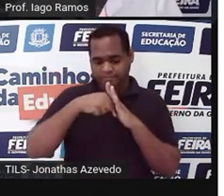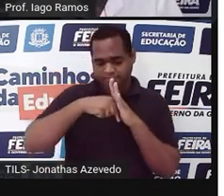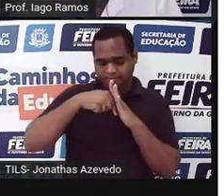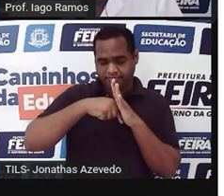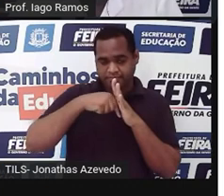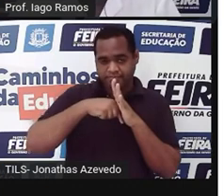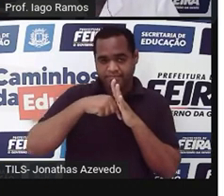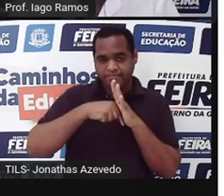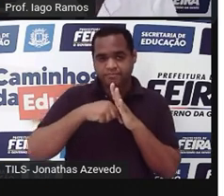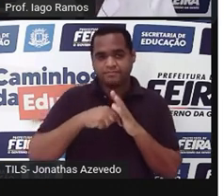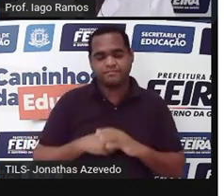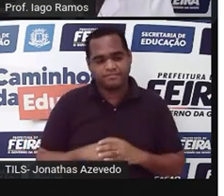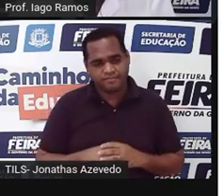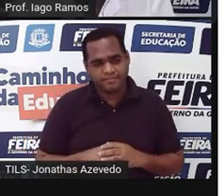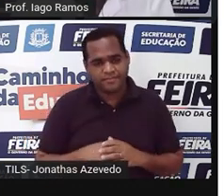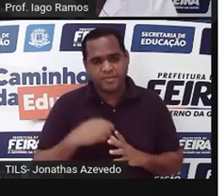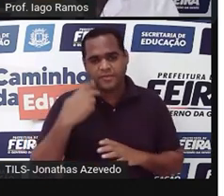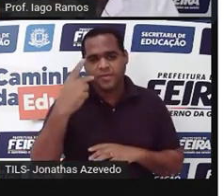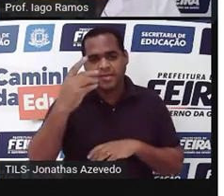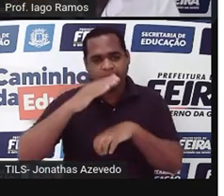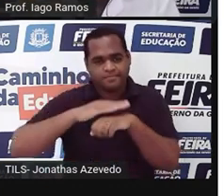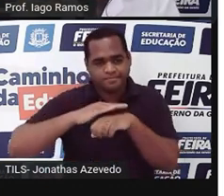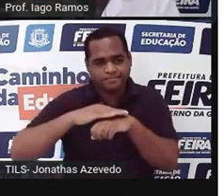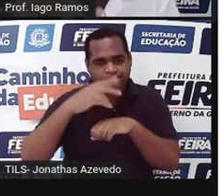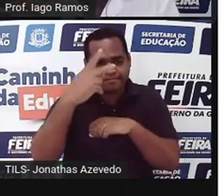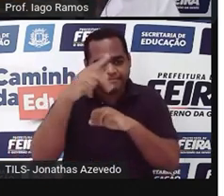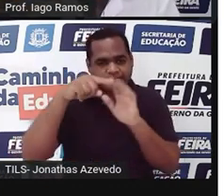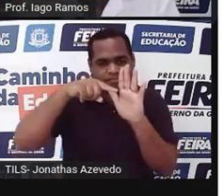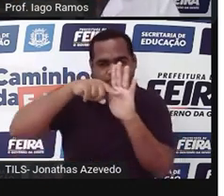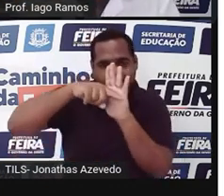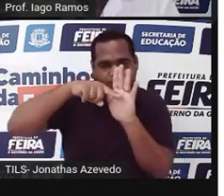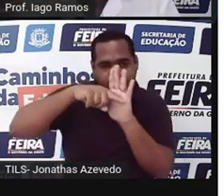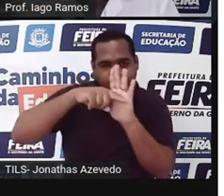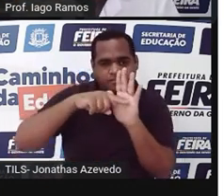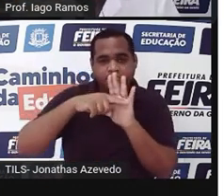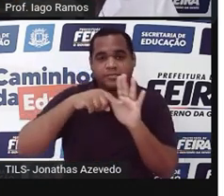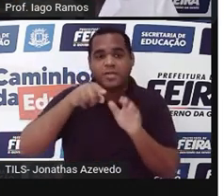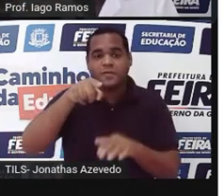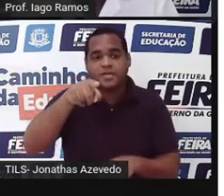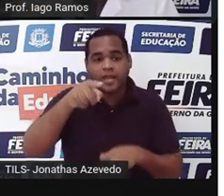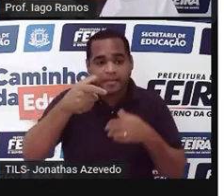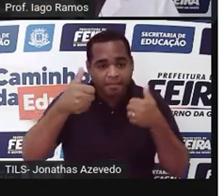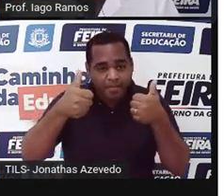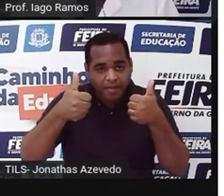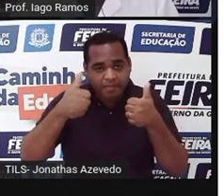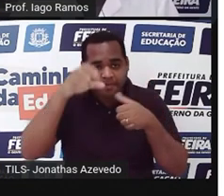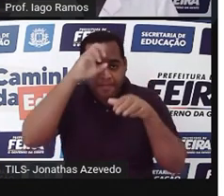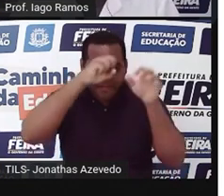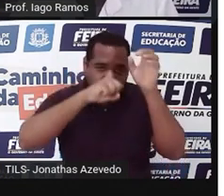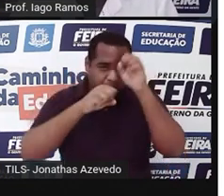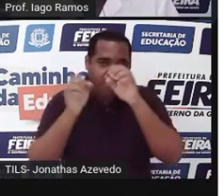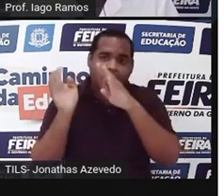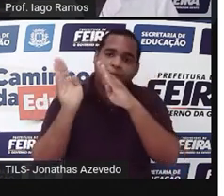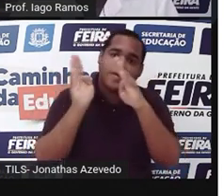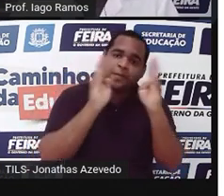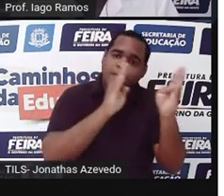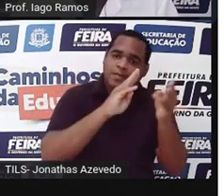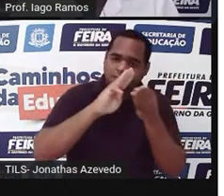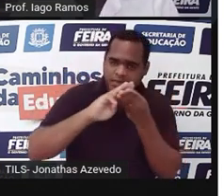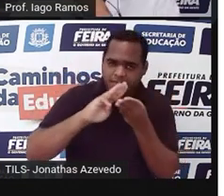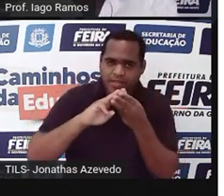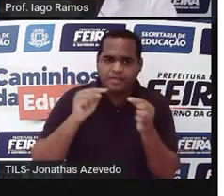avaliar tá é mais comum o professor avaliar o estudante mas eu gosto é